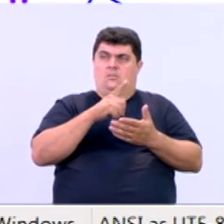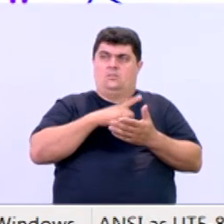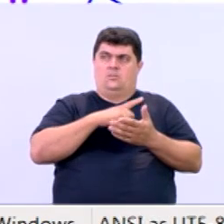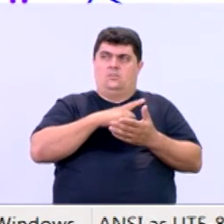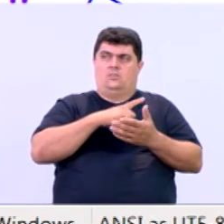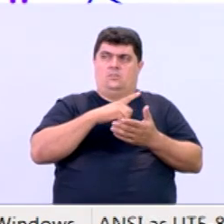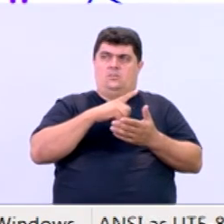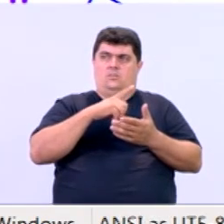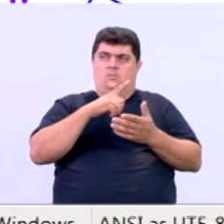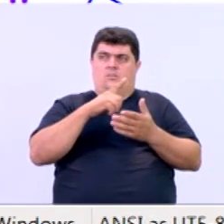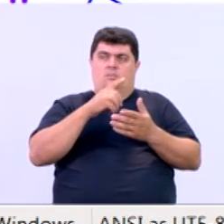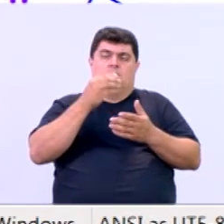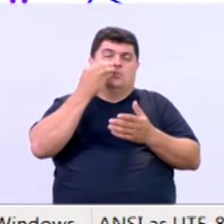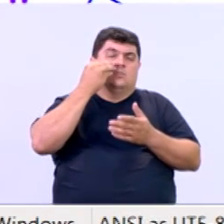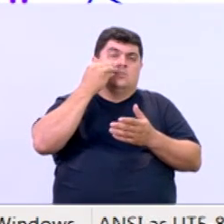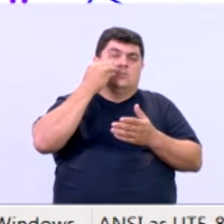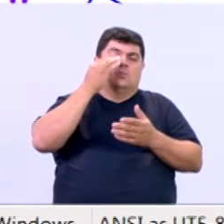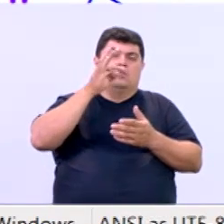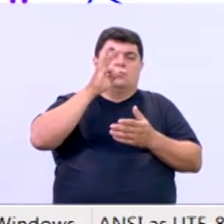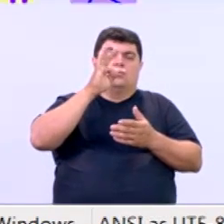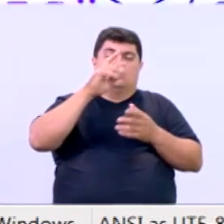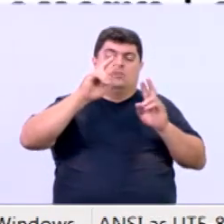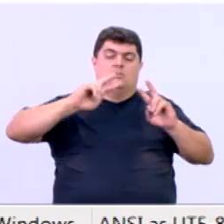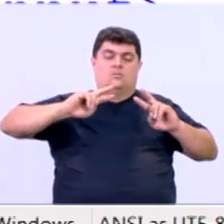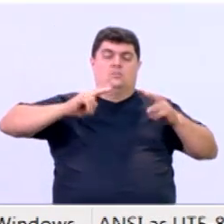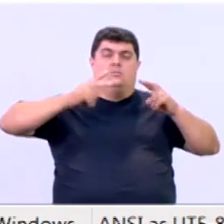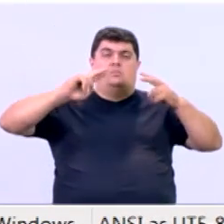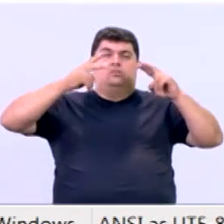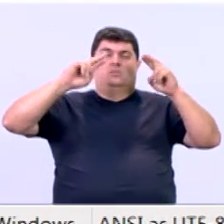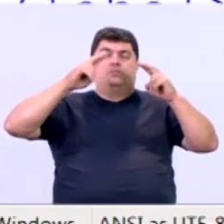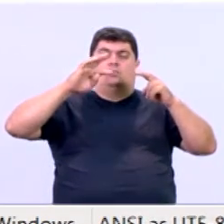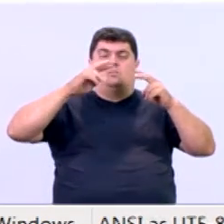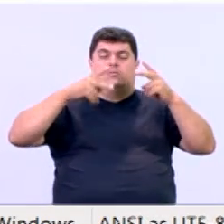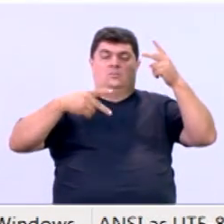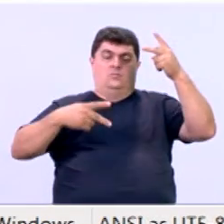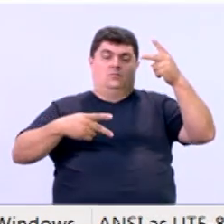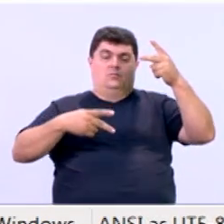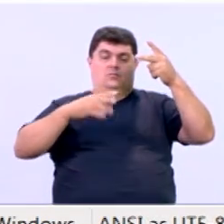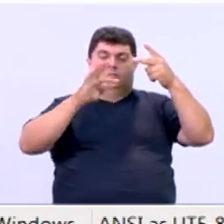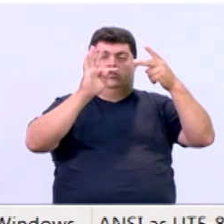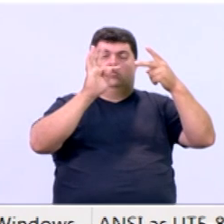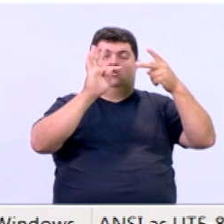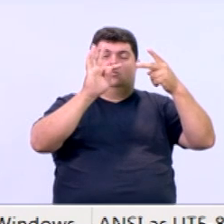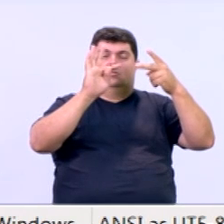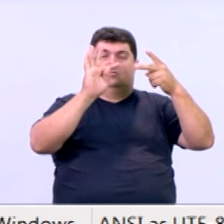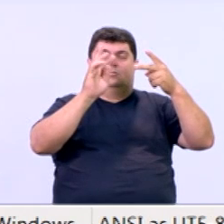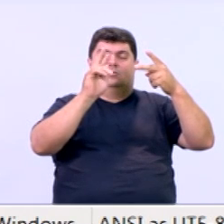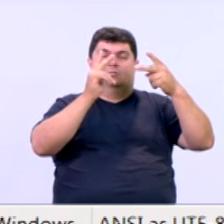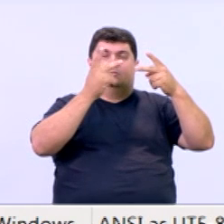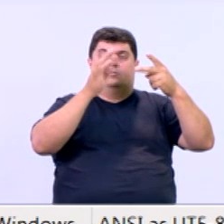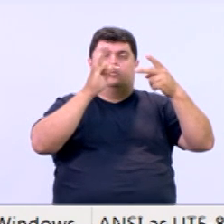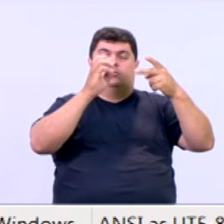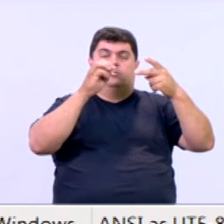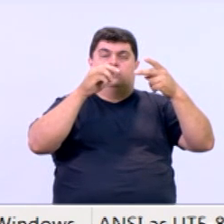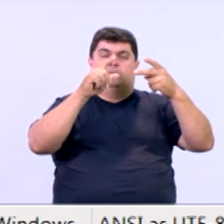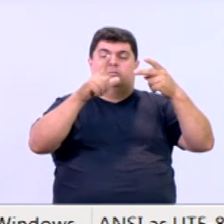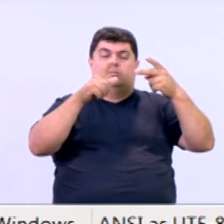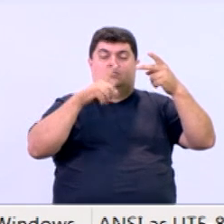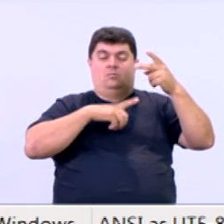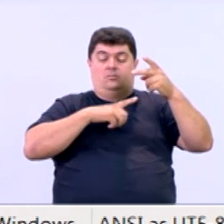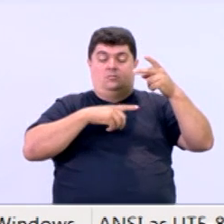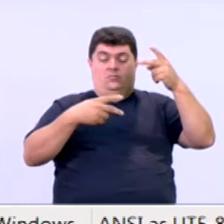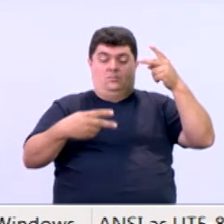Então, quando eu tenho uma tag HTML e o fechamento dela, olha aqui o fechamento da tag